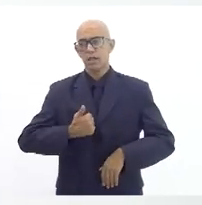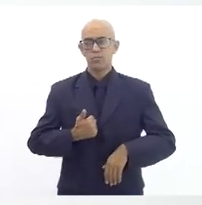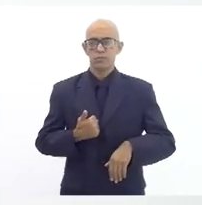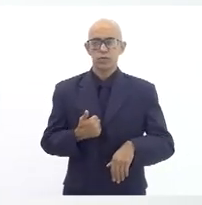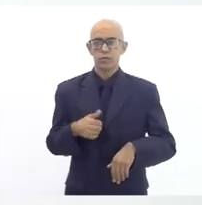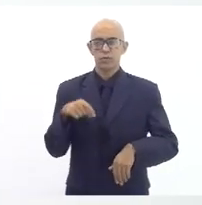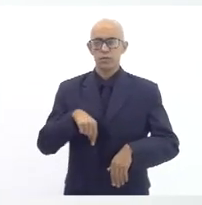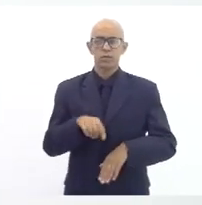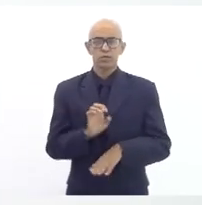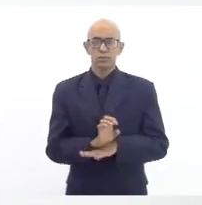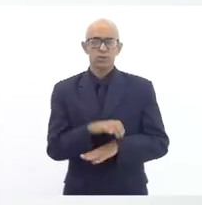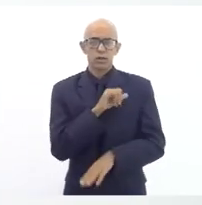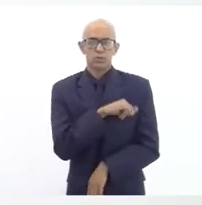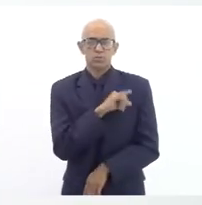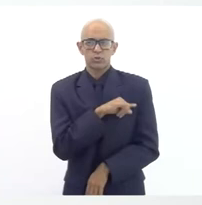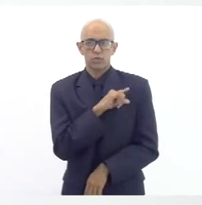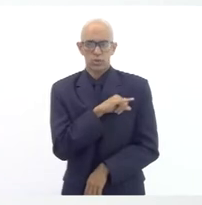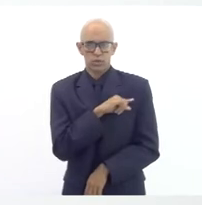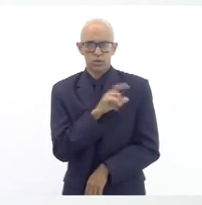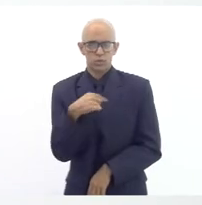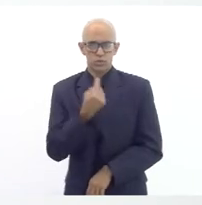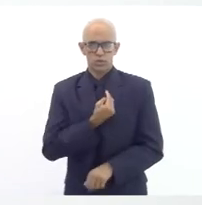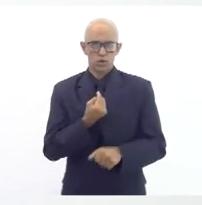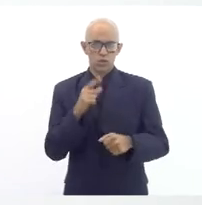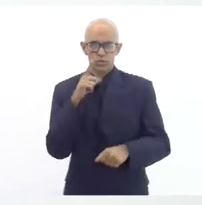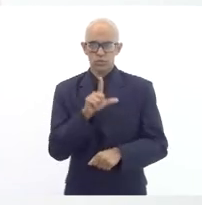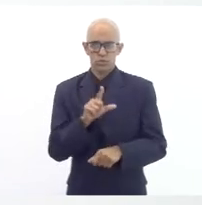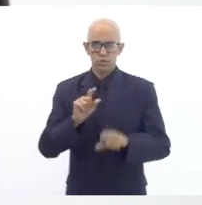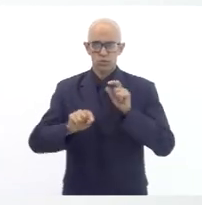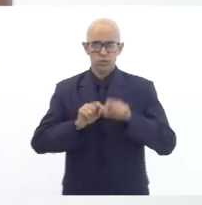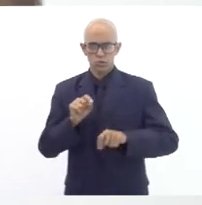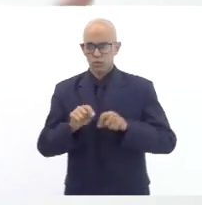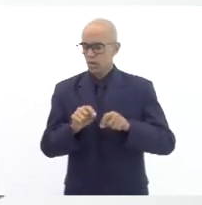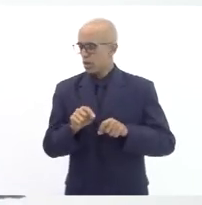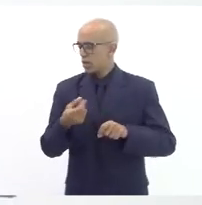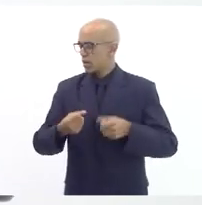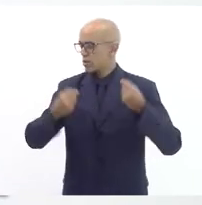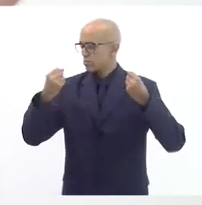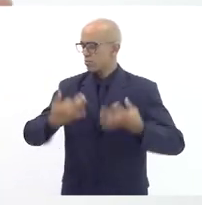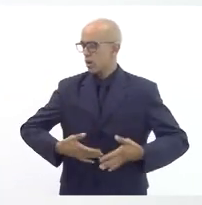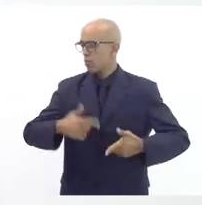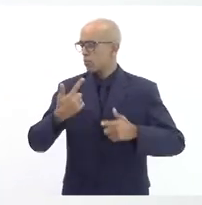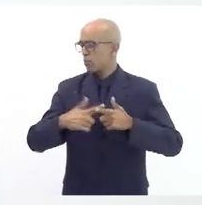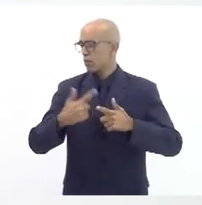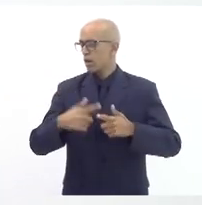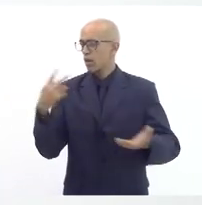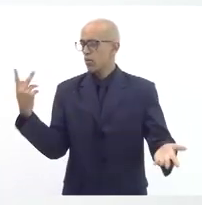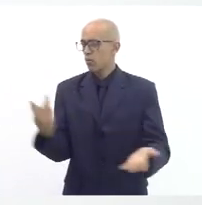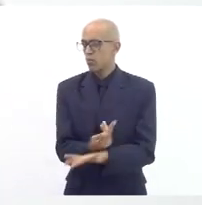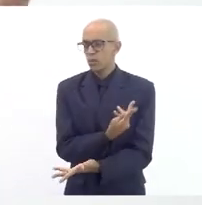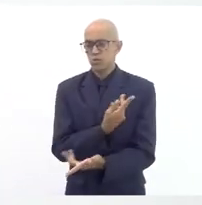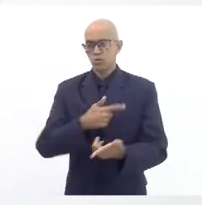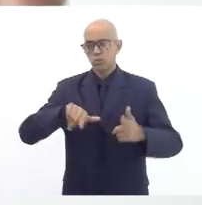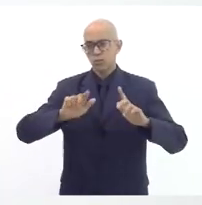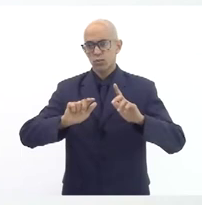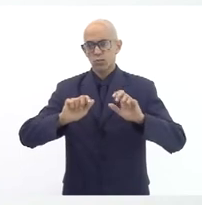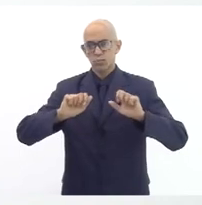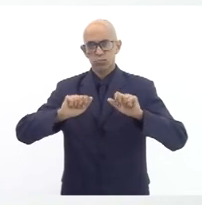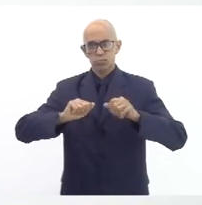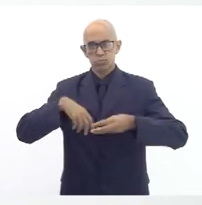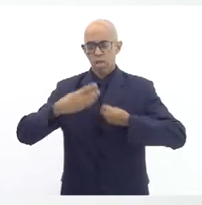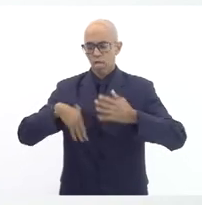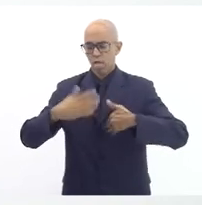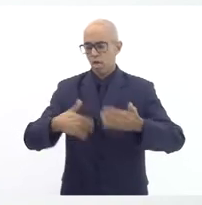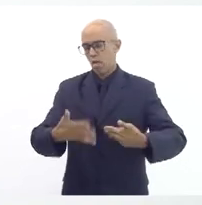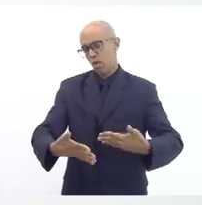gente possa deslindar a questão efetivamente do porquê há um caos no transporte do Rio de Janeiro. Então, muito